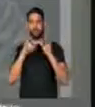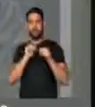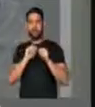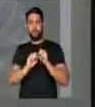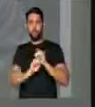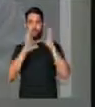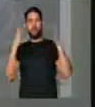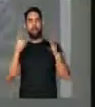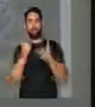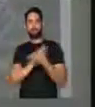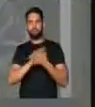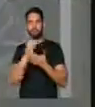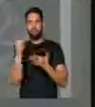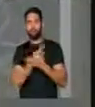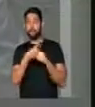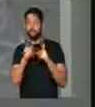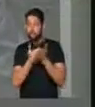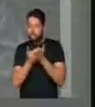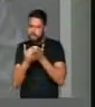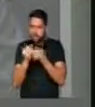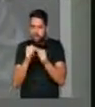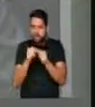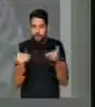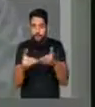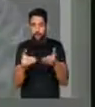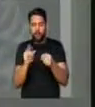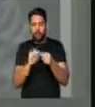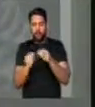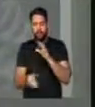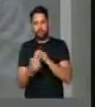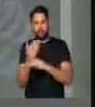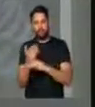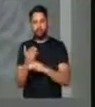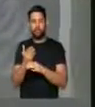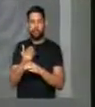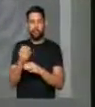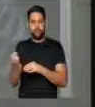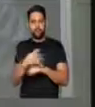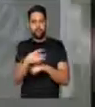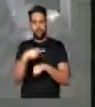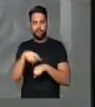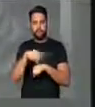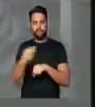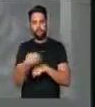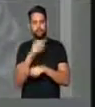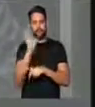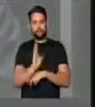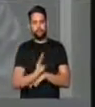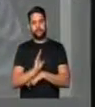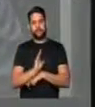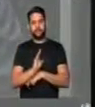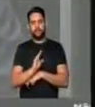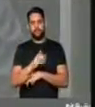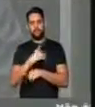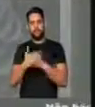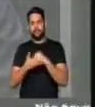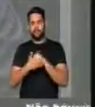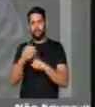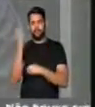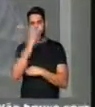milagre, mas o que começaremos a fazer é constituir uma nova pátria, um novo Brasil, com base